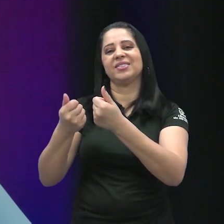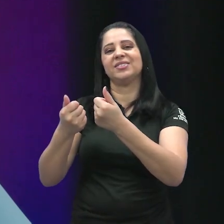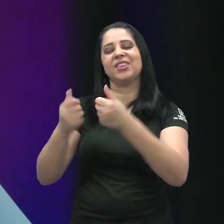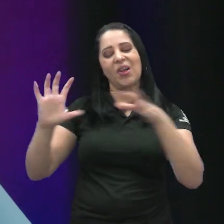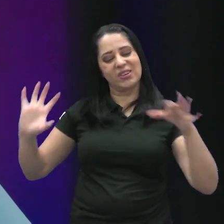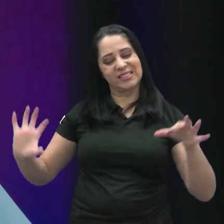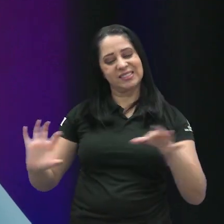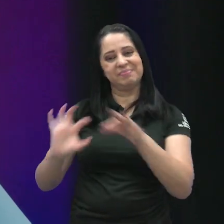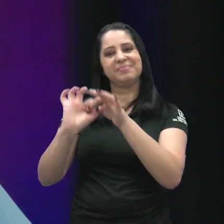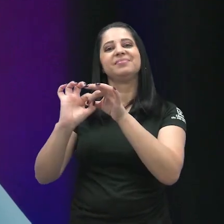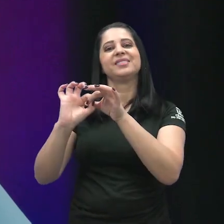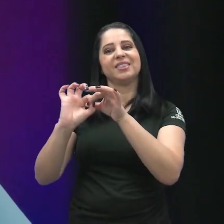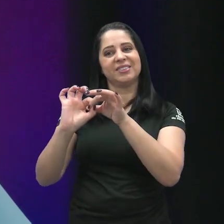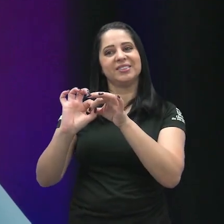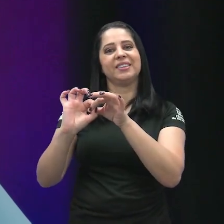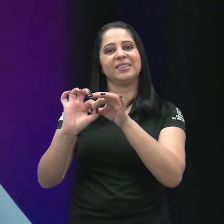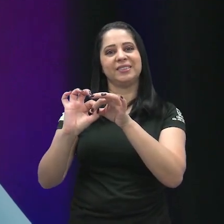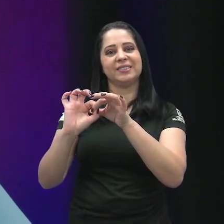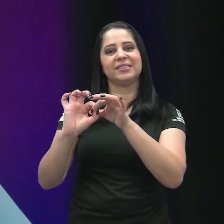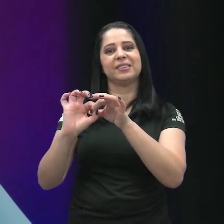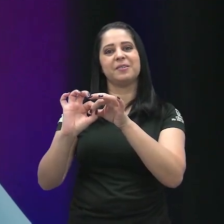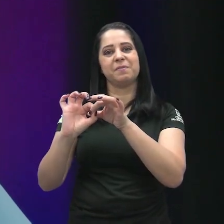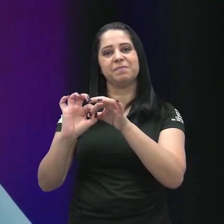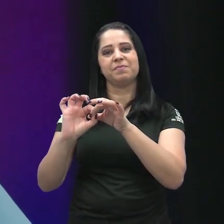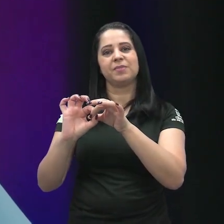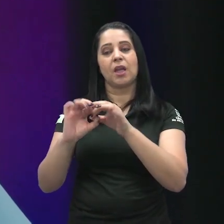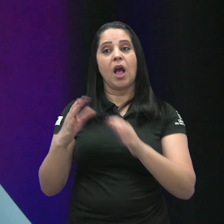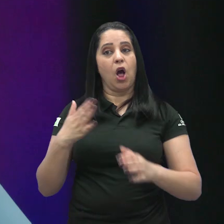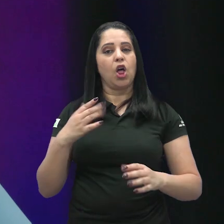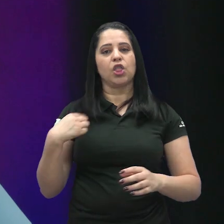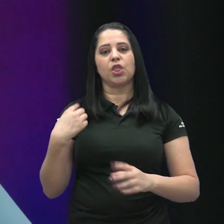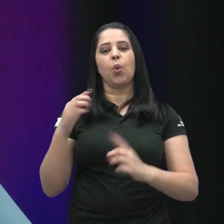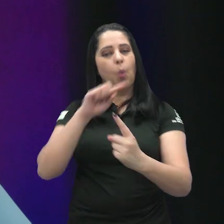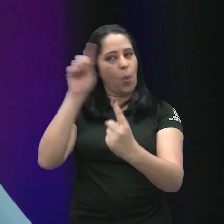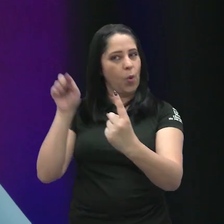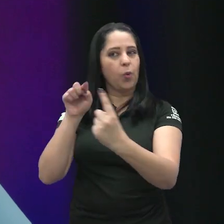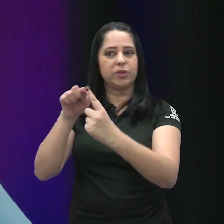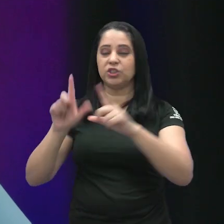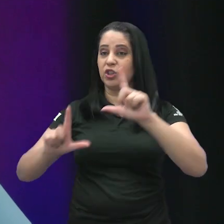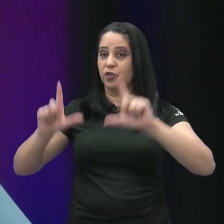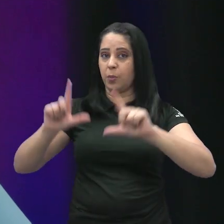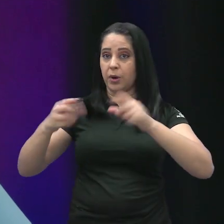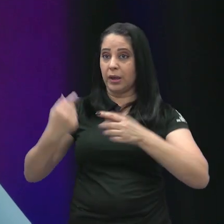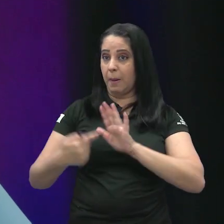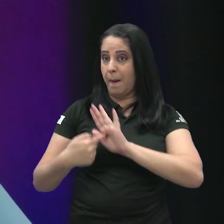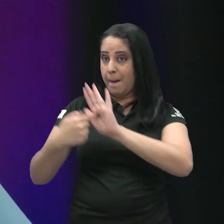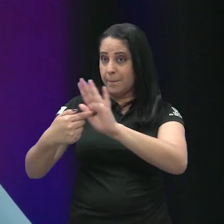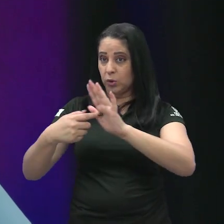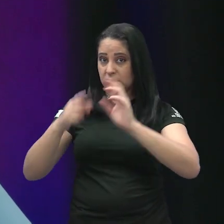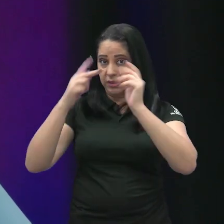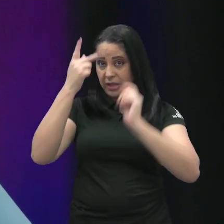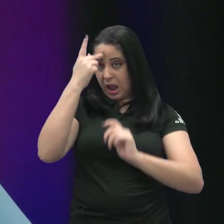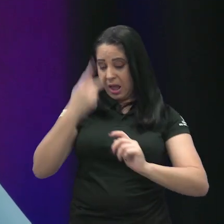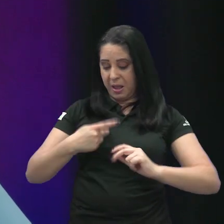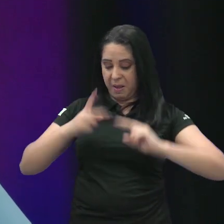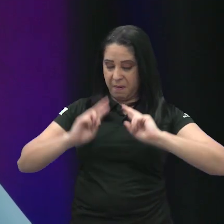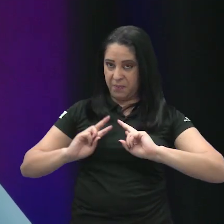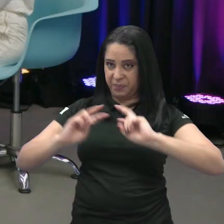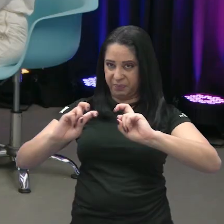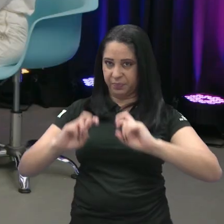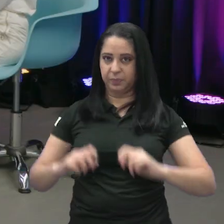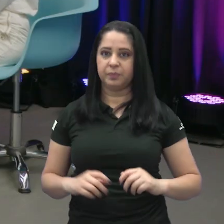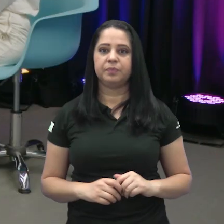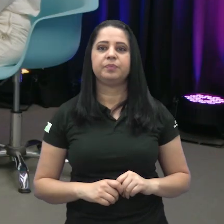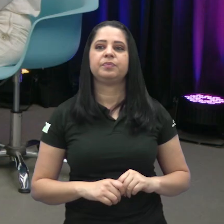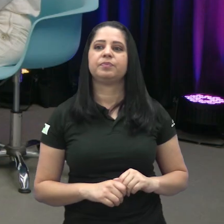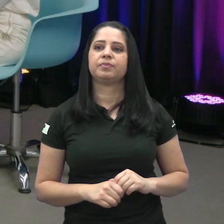possa complementar, né, a outra no conteúdo, que é o nosso propósito aqui nesse programa, né? Trazer autoconhecimento e expansão para